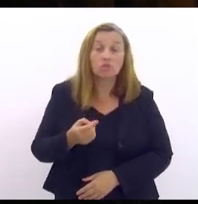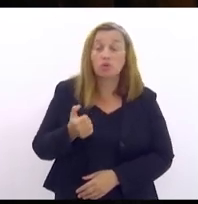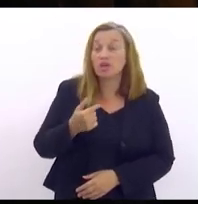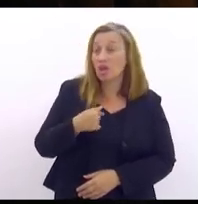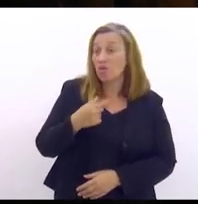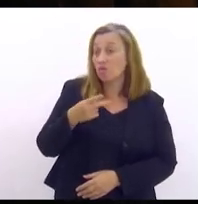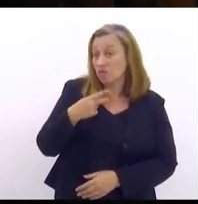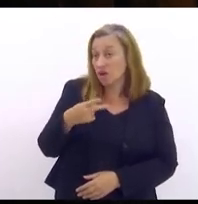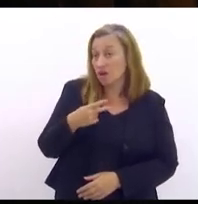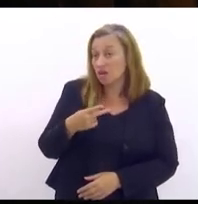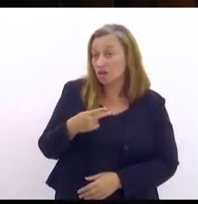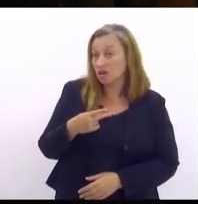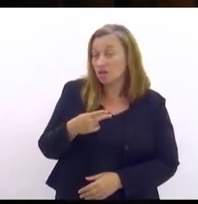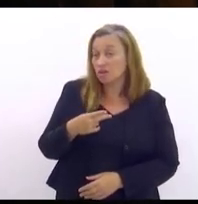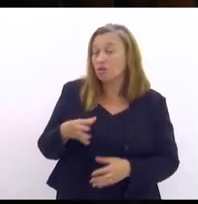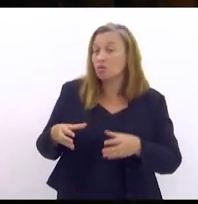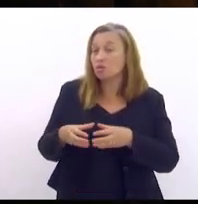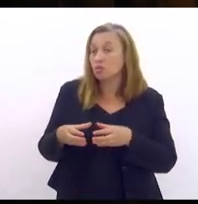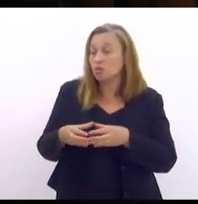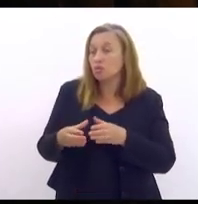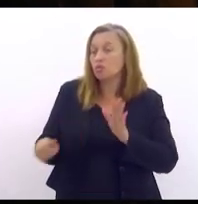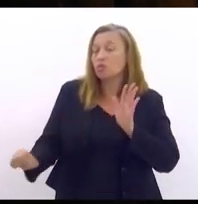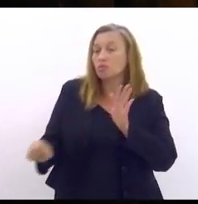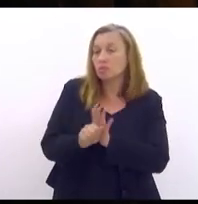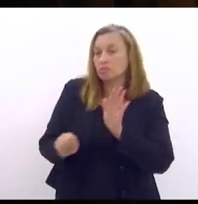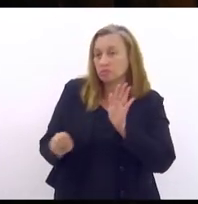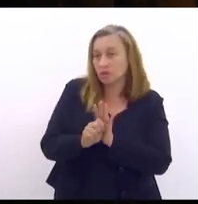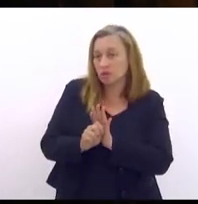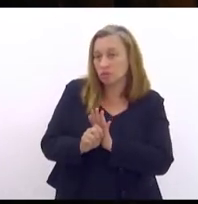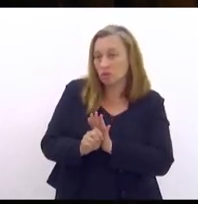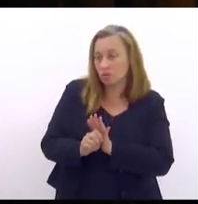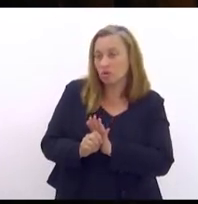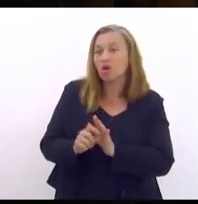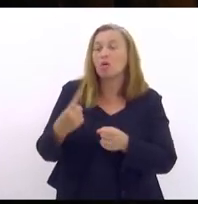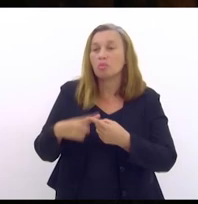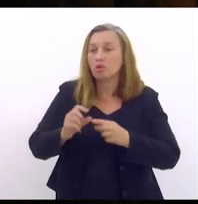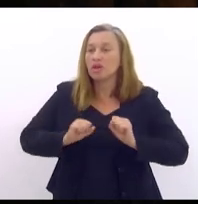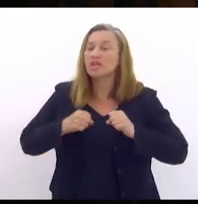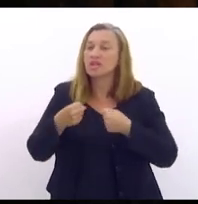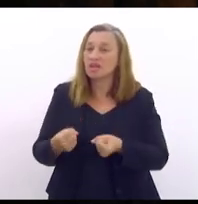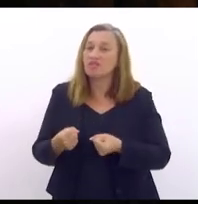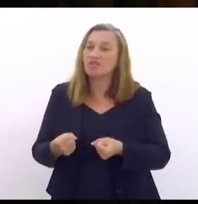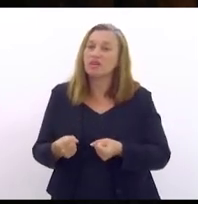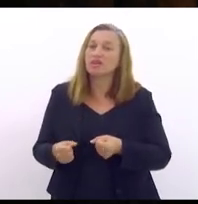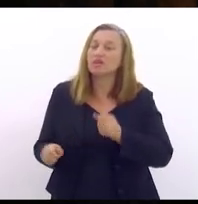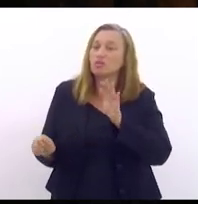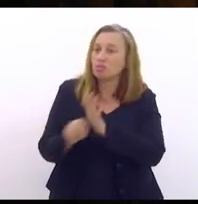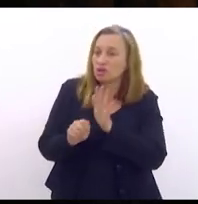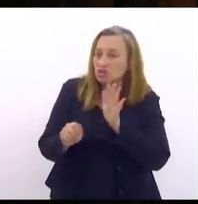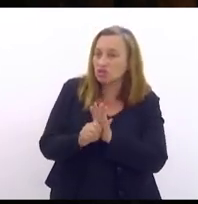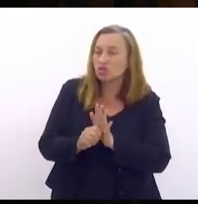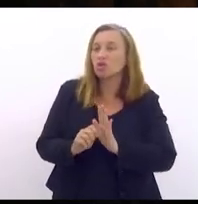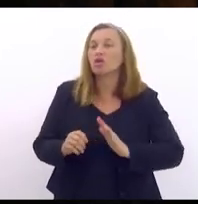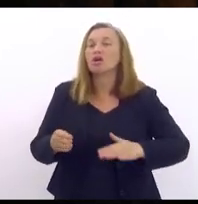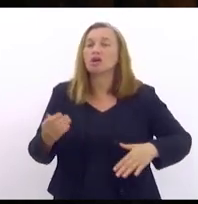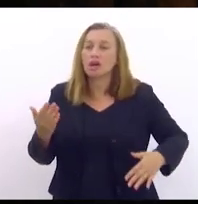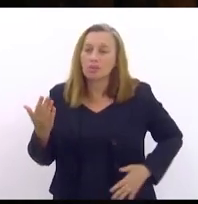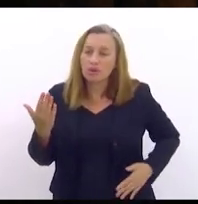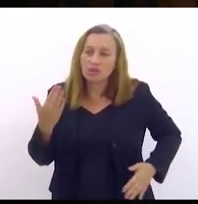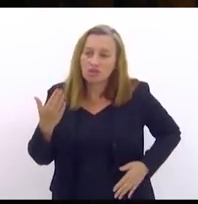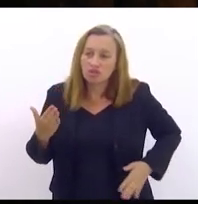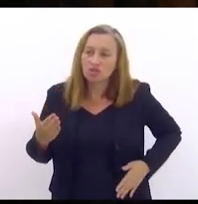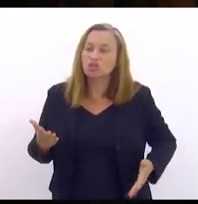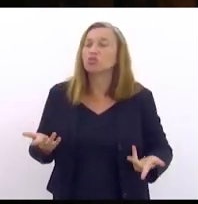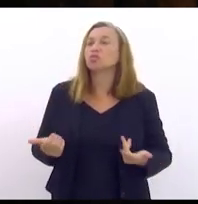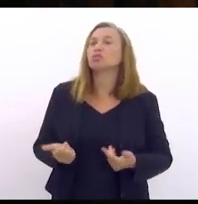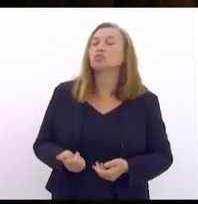classifico como a bancada da droga na Assembleia Legislativa, porque defendem o narcotráfico, defendem traficante de droga e